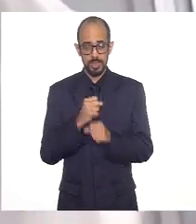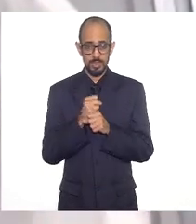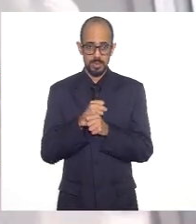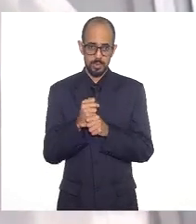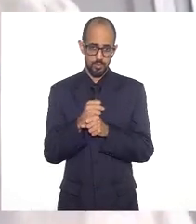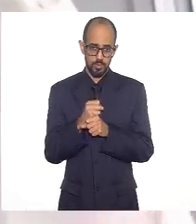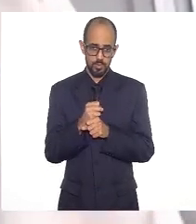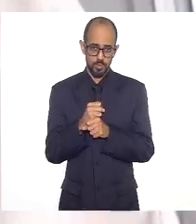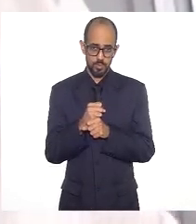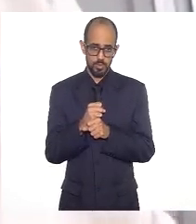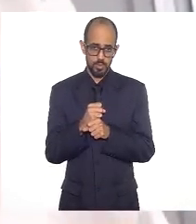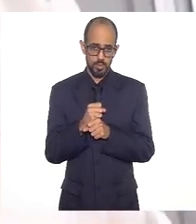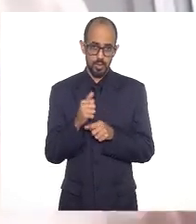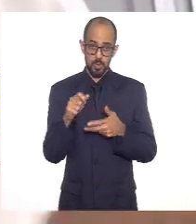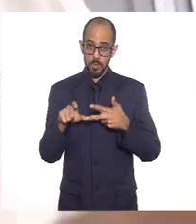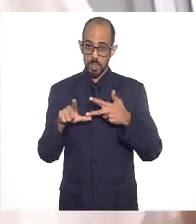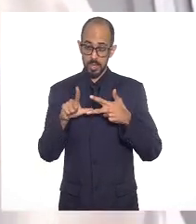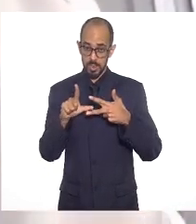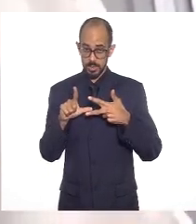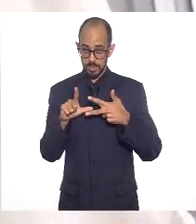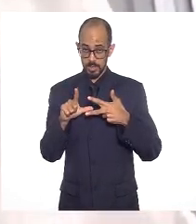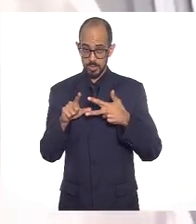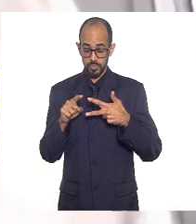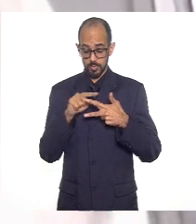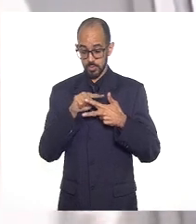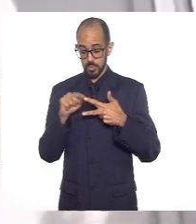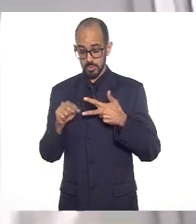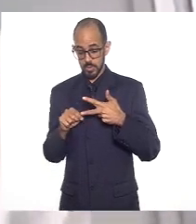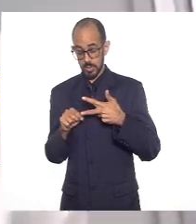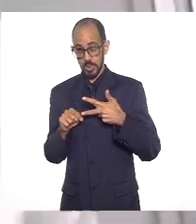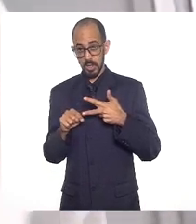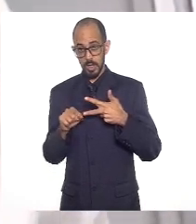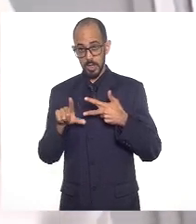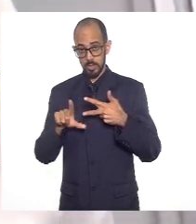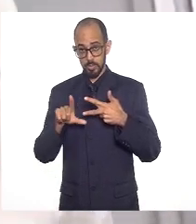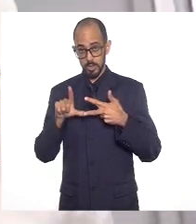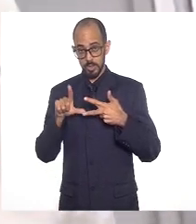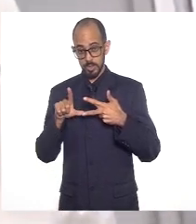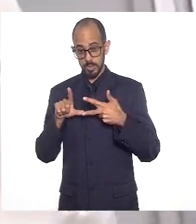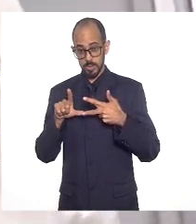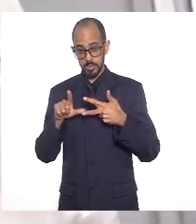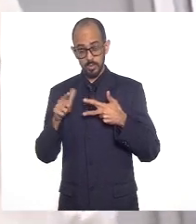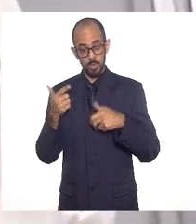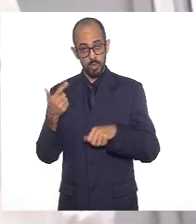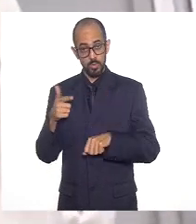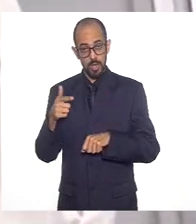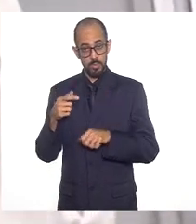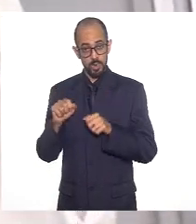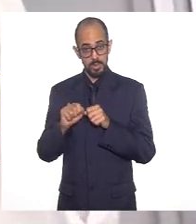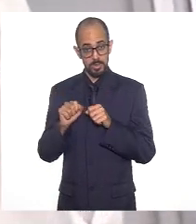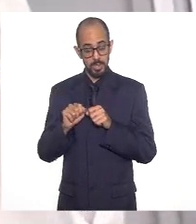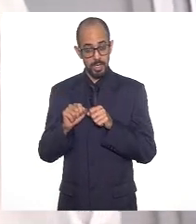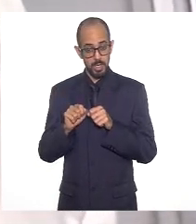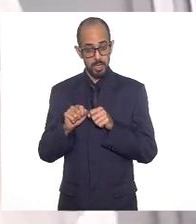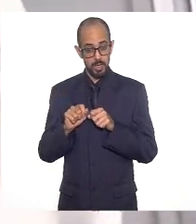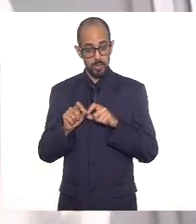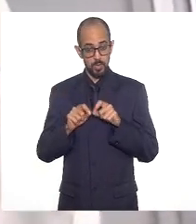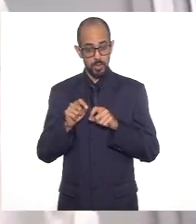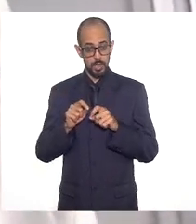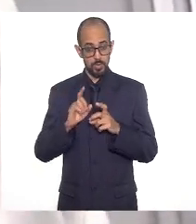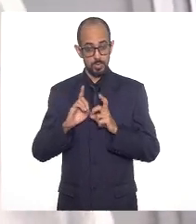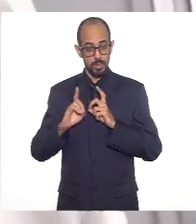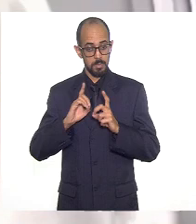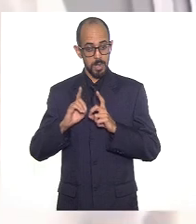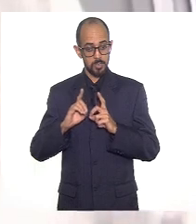Poder Legislativo, um dos três poderes constituintes do Estado, não está fazendo, né, não está sendo chamado a esse debate. Está